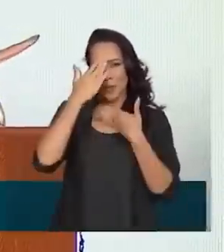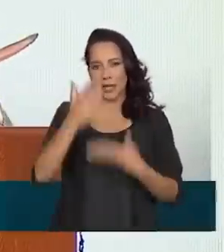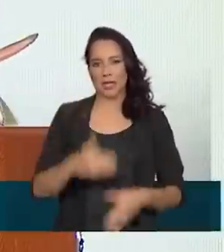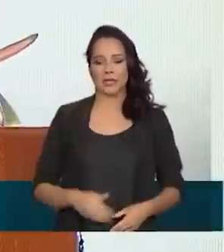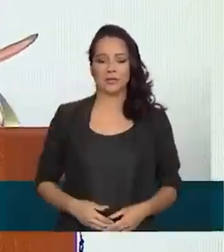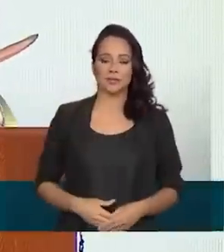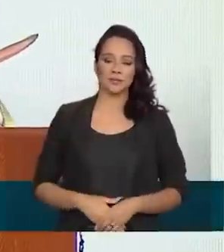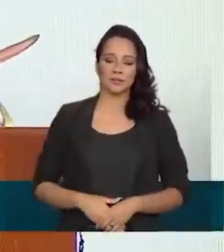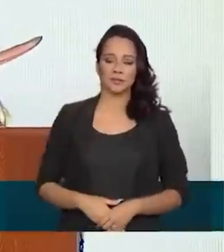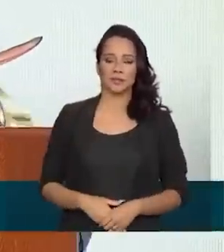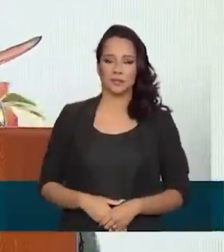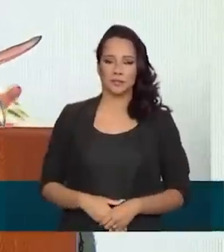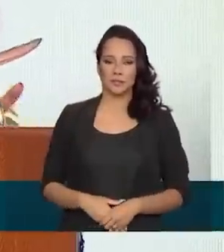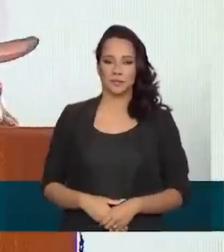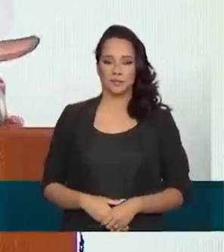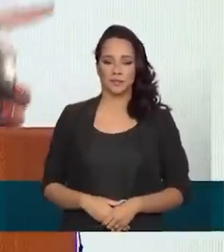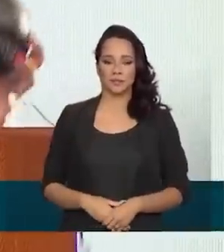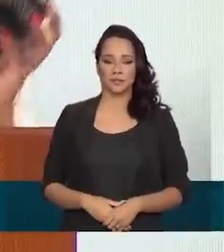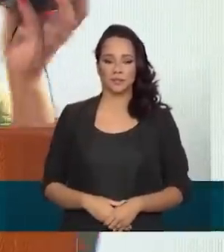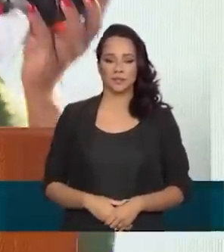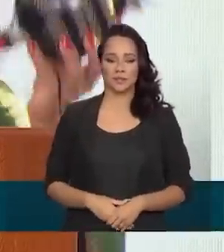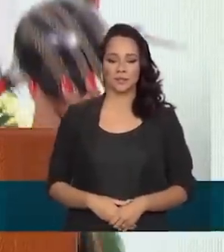obrigada.